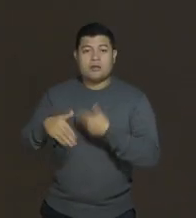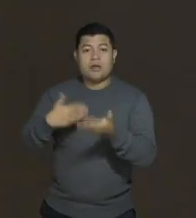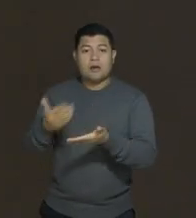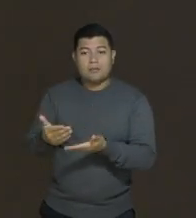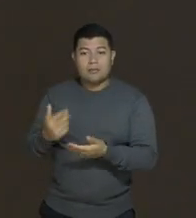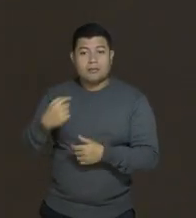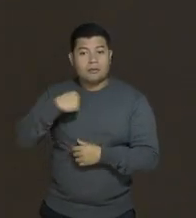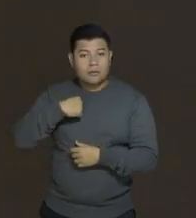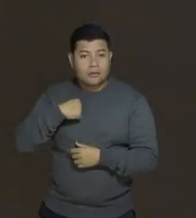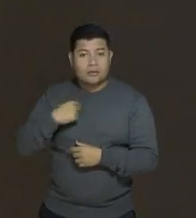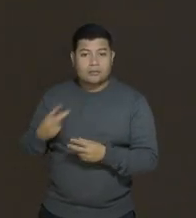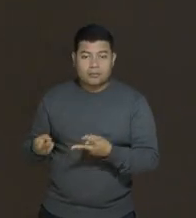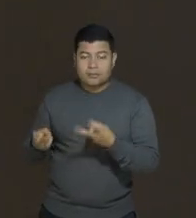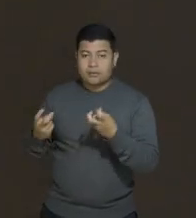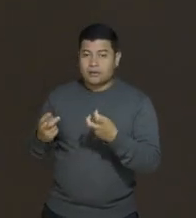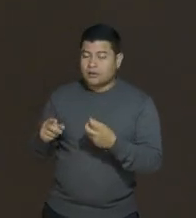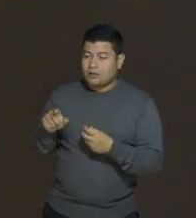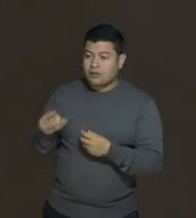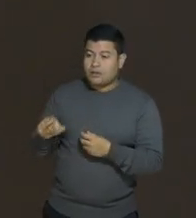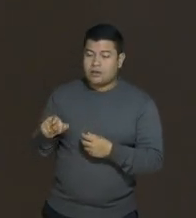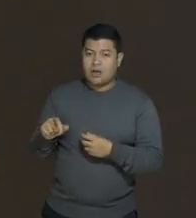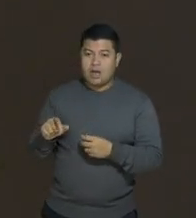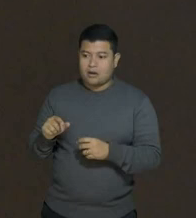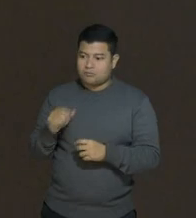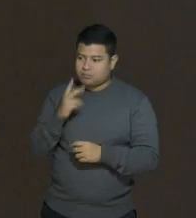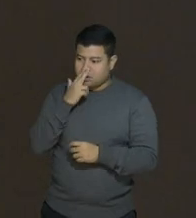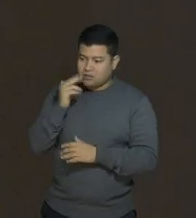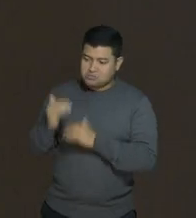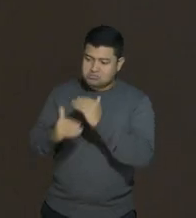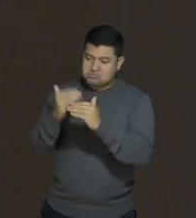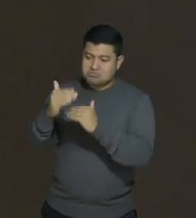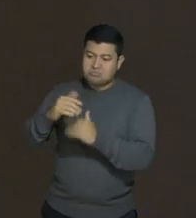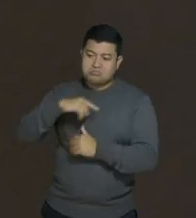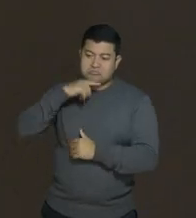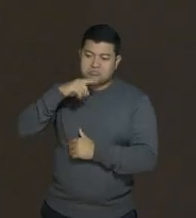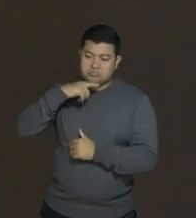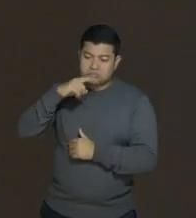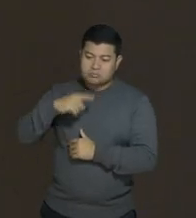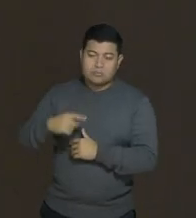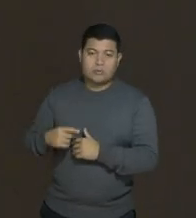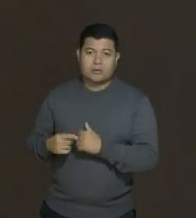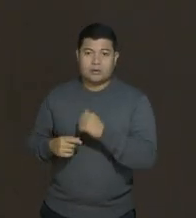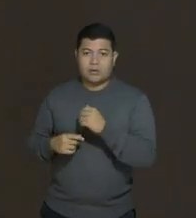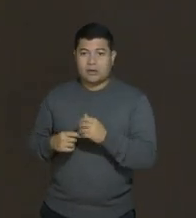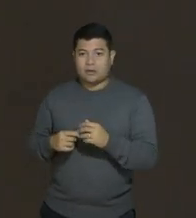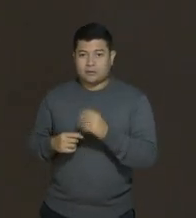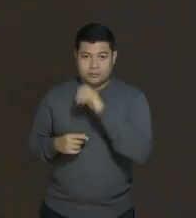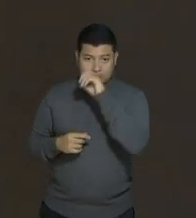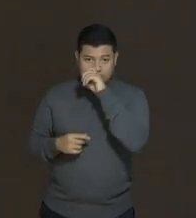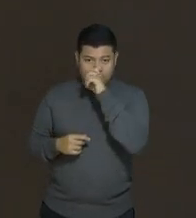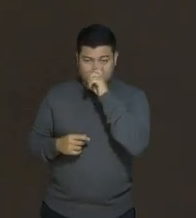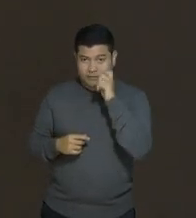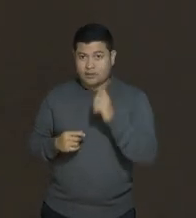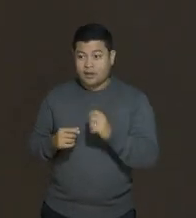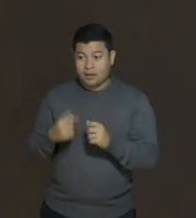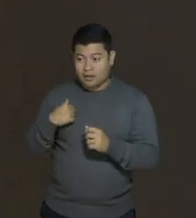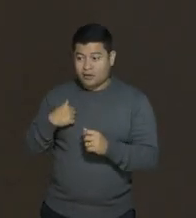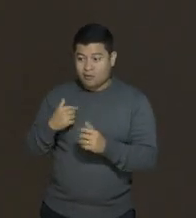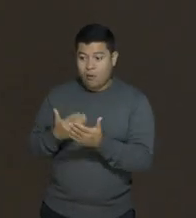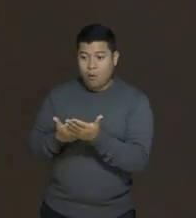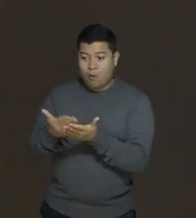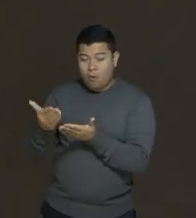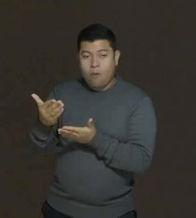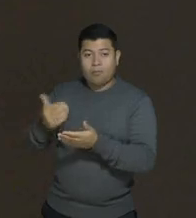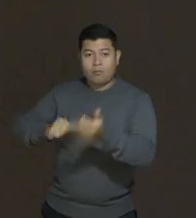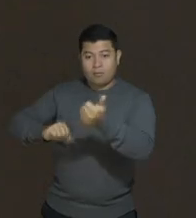eu ver, ah, ela não está evoluindo, mesmo tendo concentração, tudo, aí eu vou pesquisar